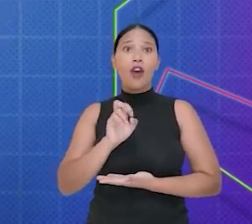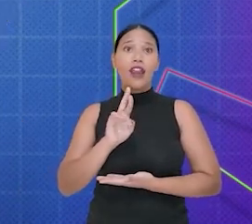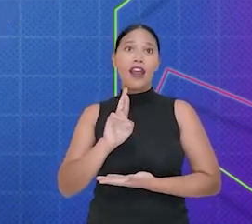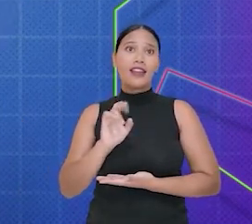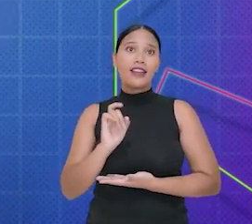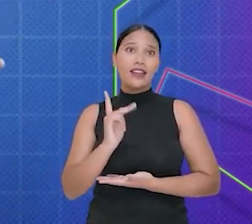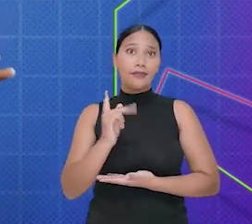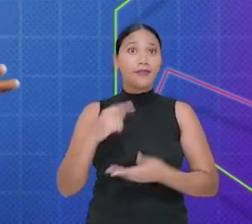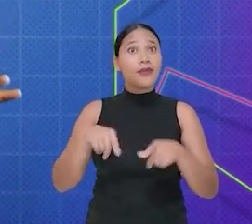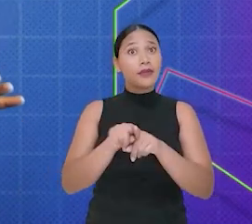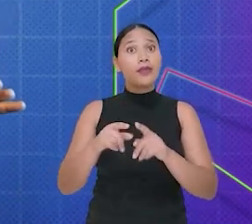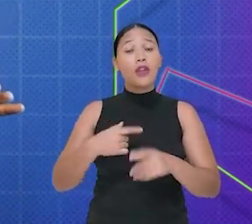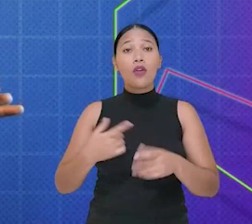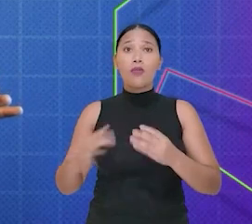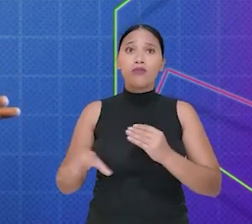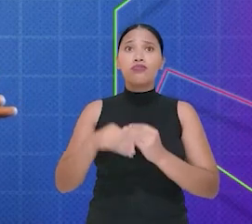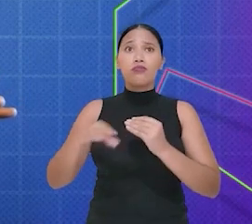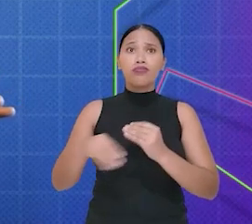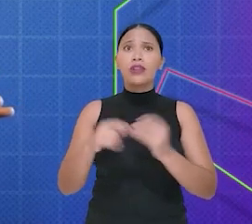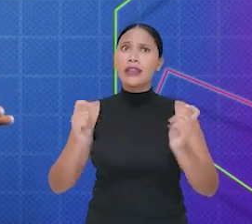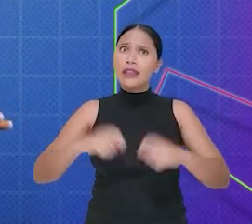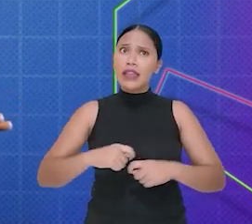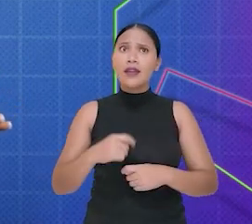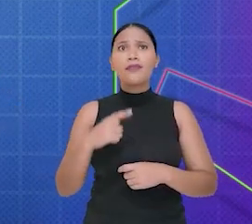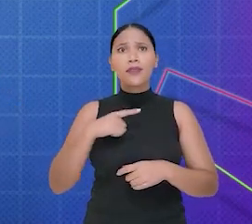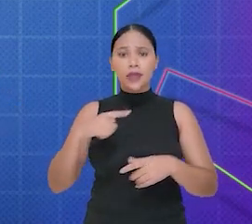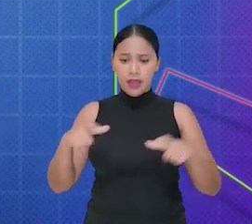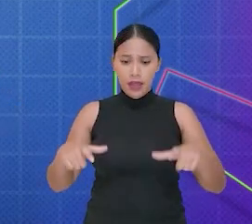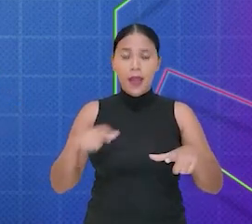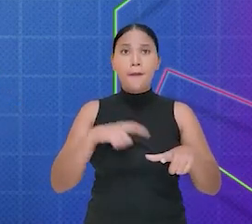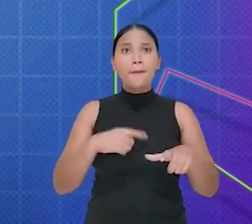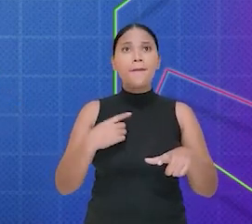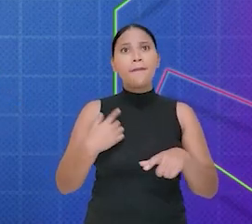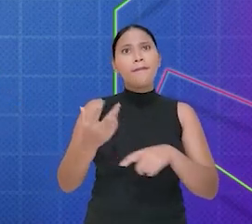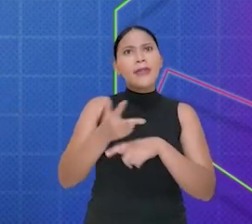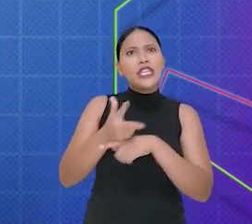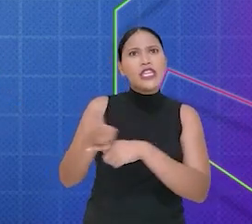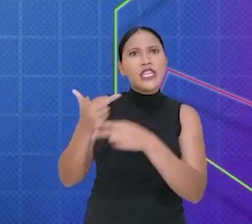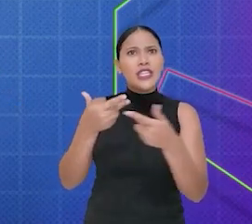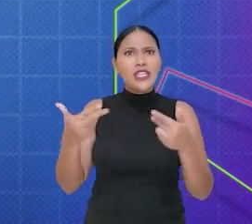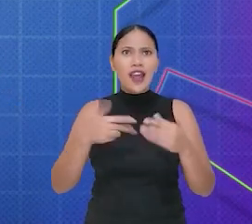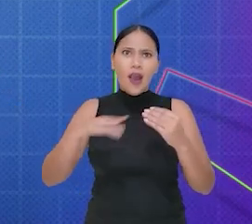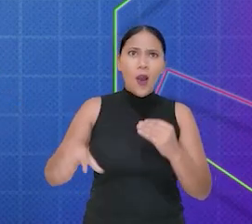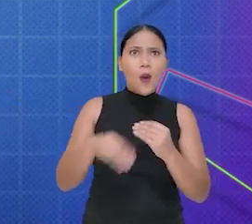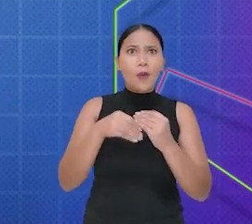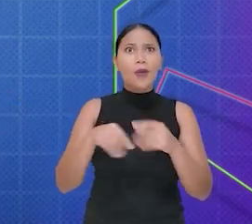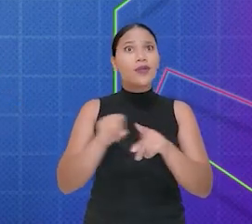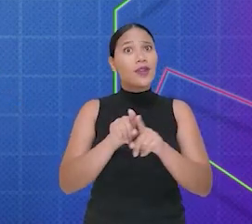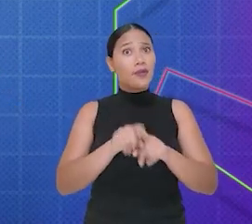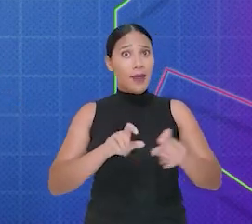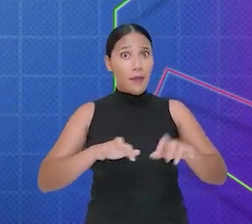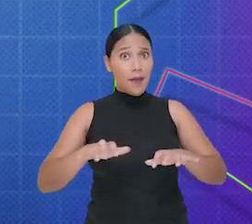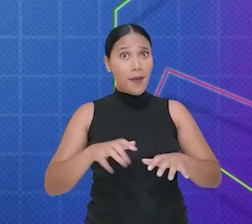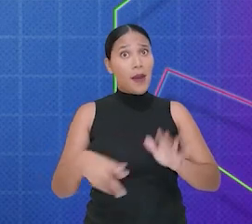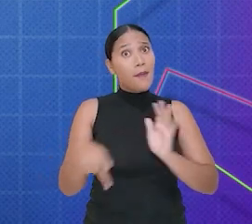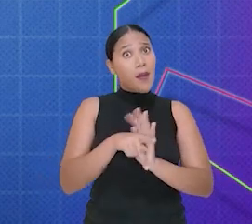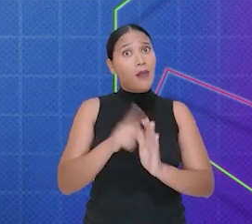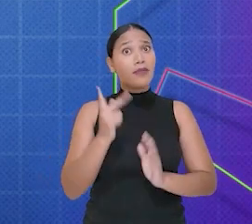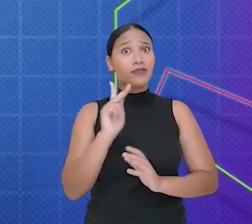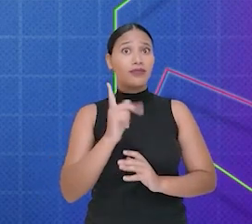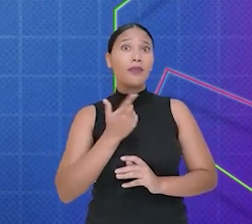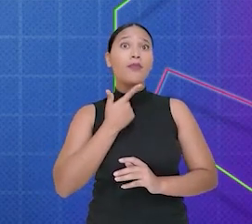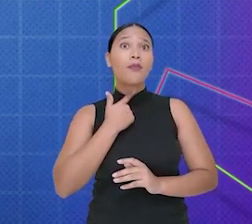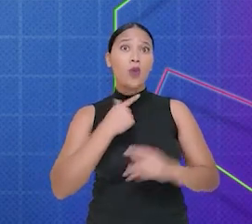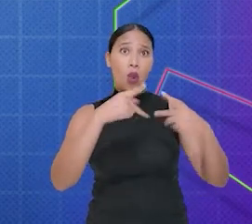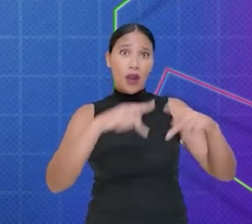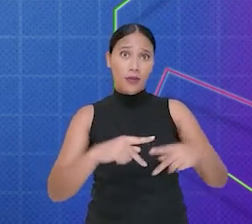Dvorak. Ainda é possível escolher teclados com funções adicionais, como teclas de mídias, teclado numérico incorporado e teclas